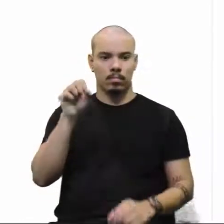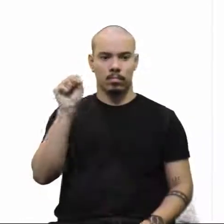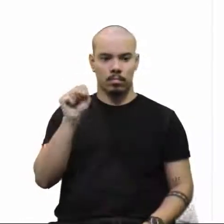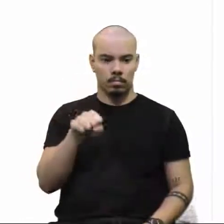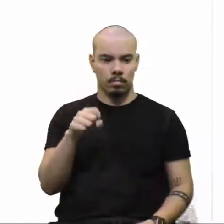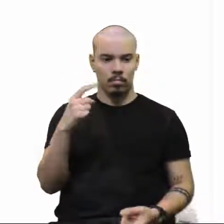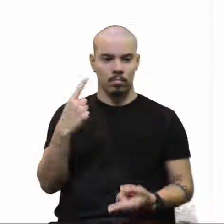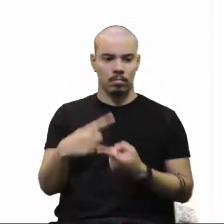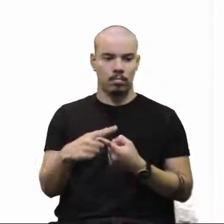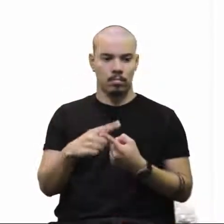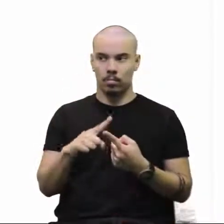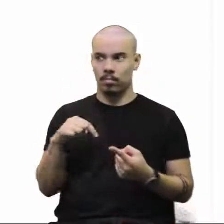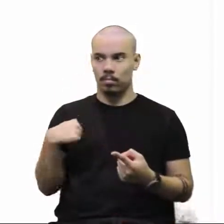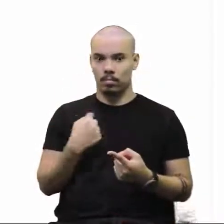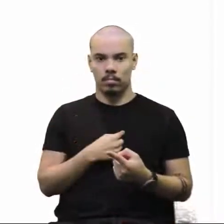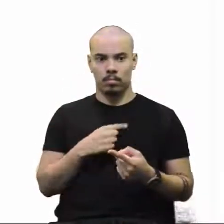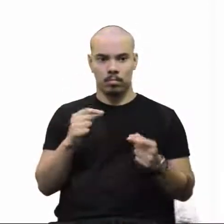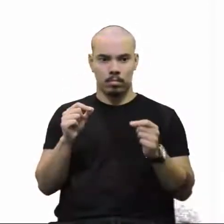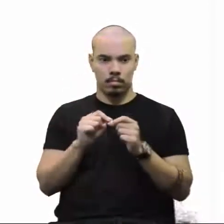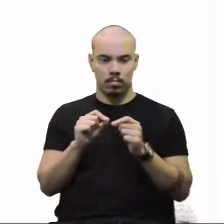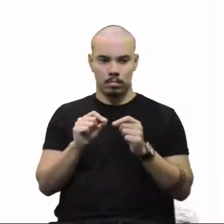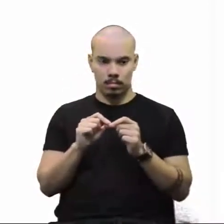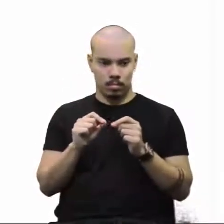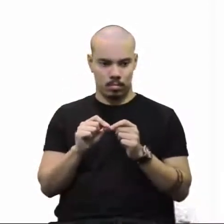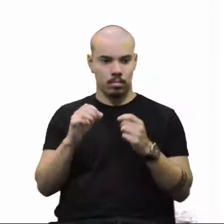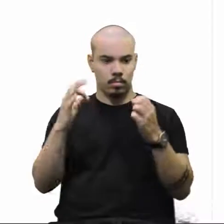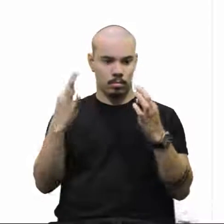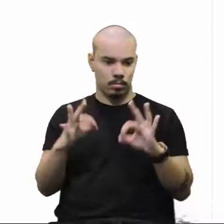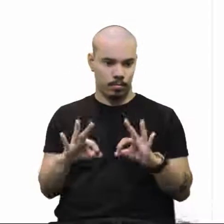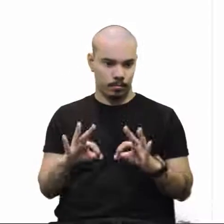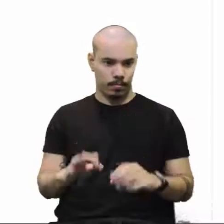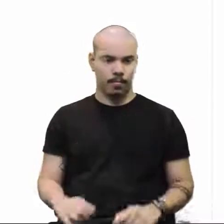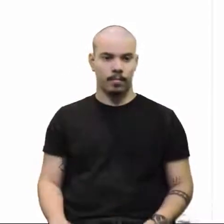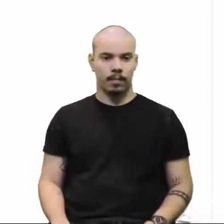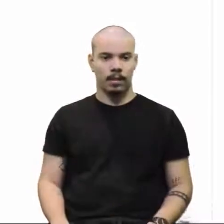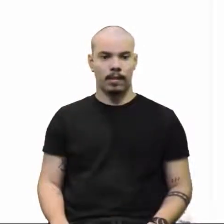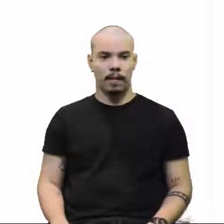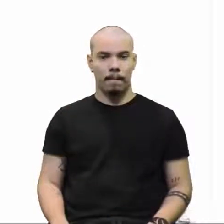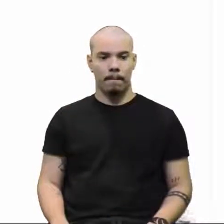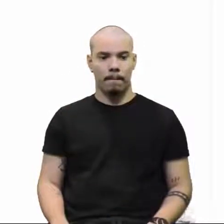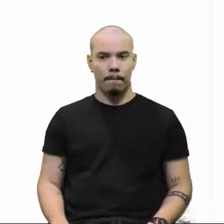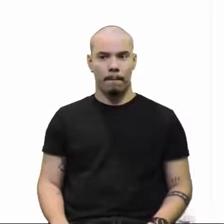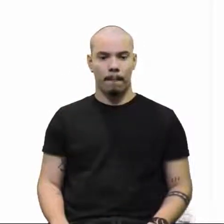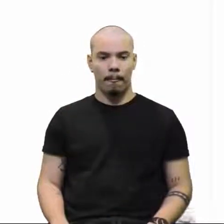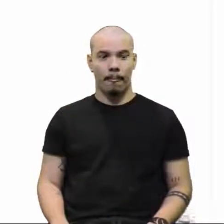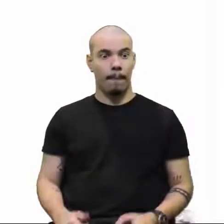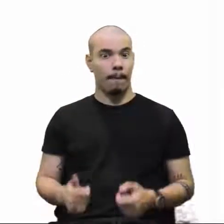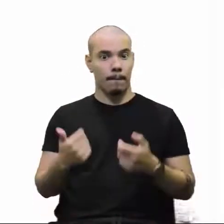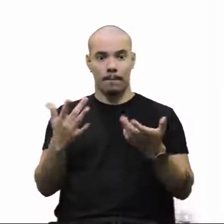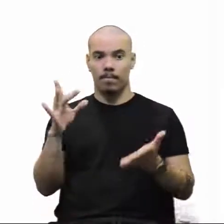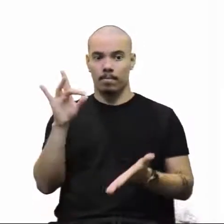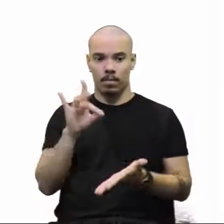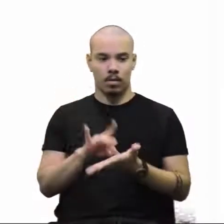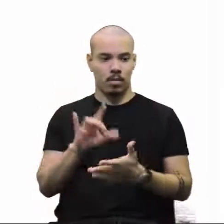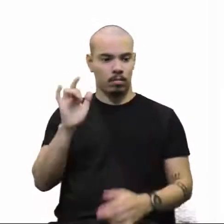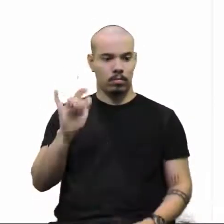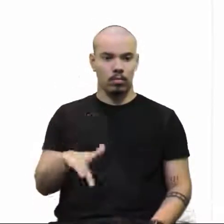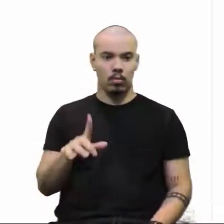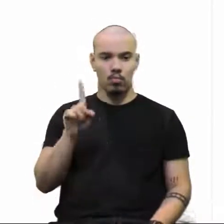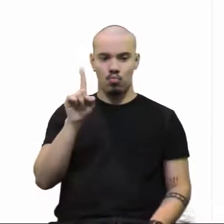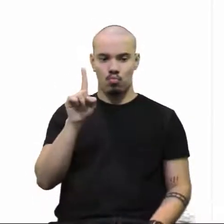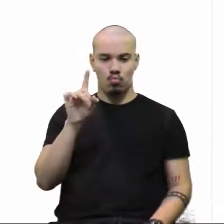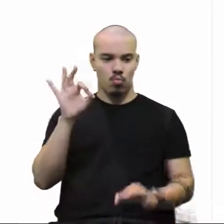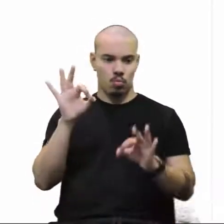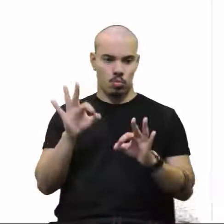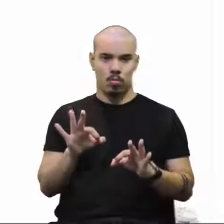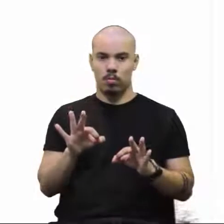campo magnético depende da corrente. Sim. Então, na verdade, sobrou só um, né? Tem como